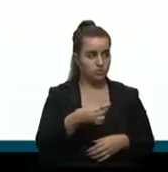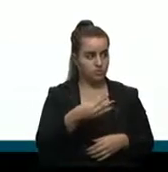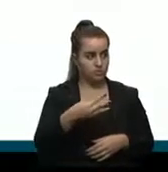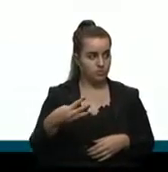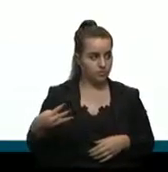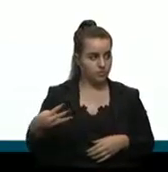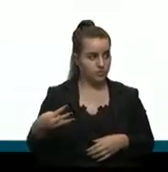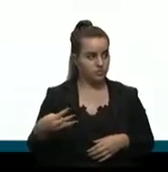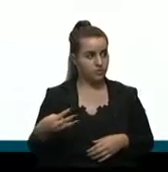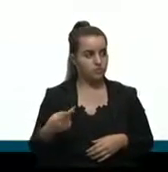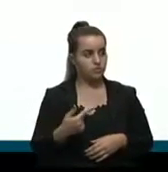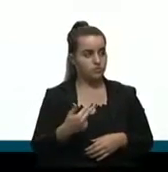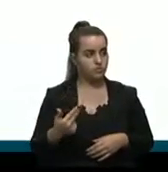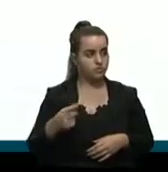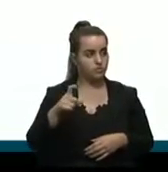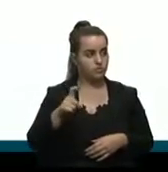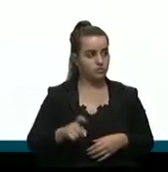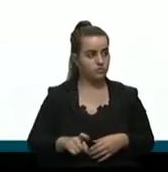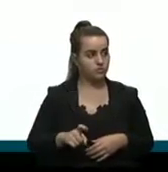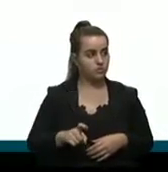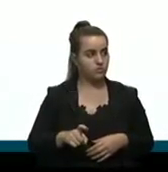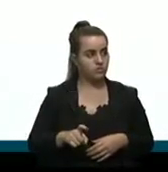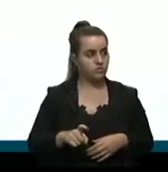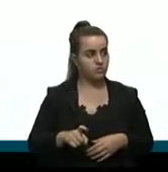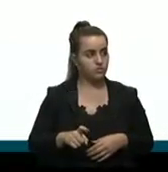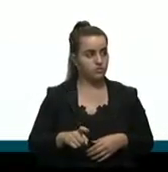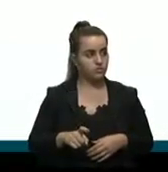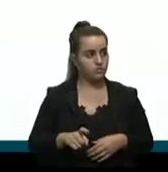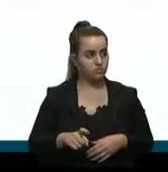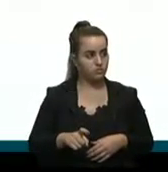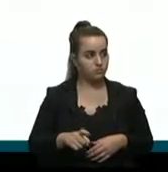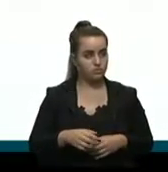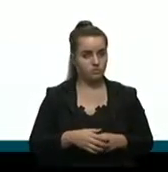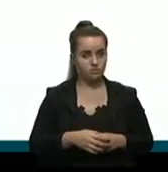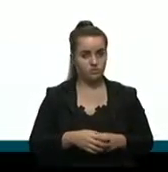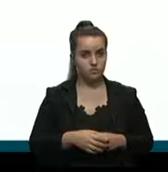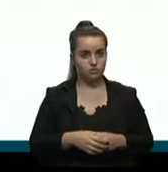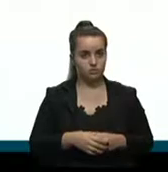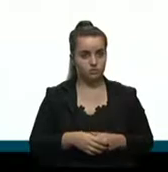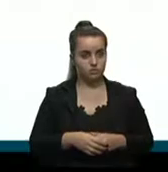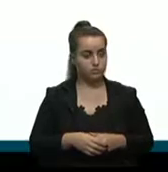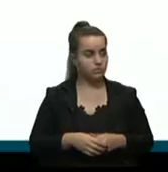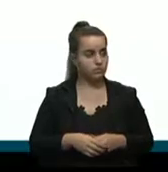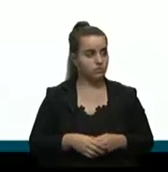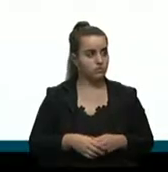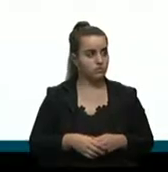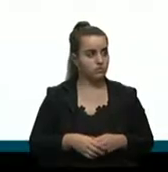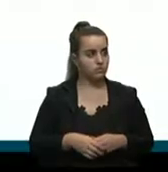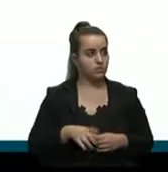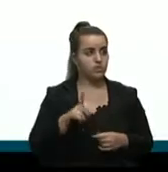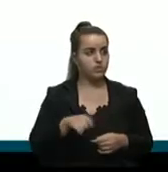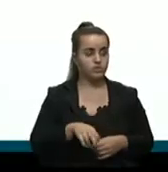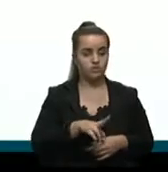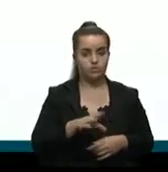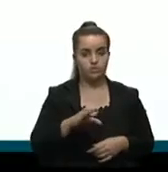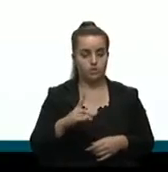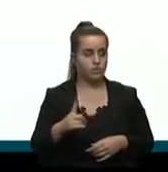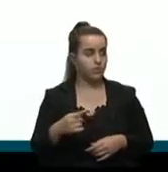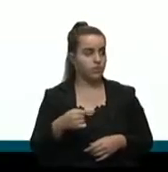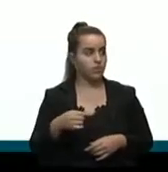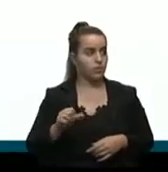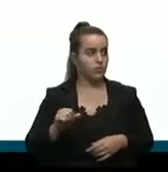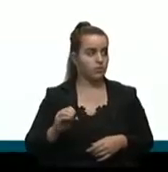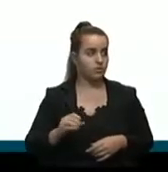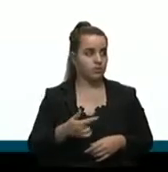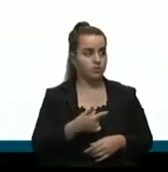menos 2,33 igual a x, que eu vou chamar de C1 menos